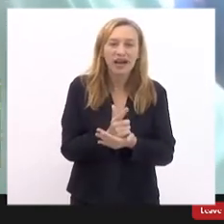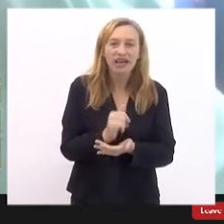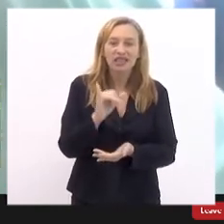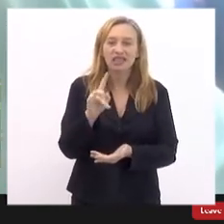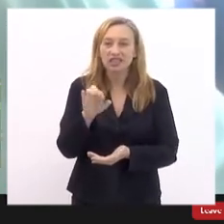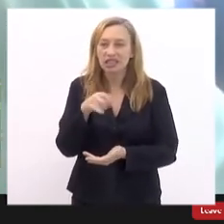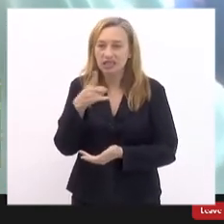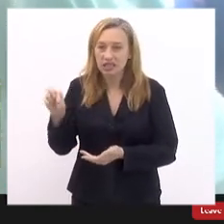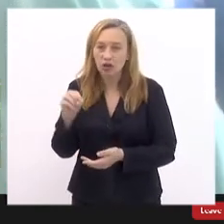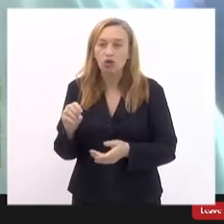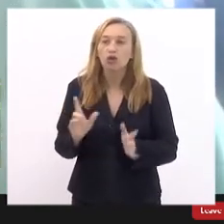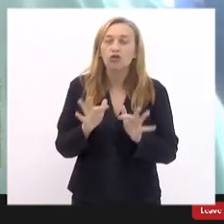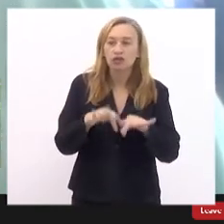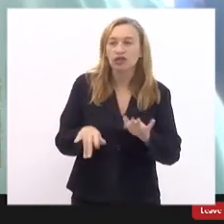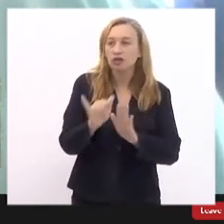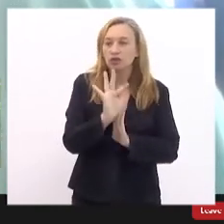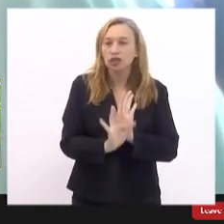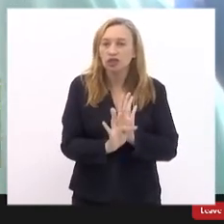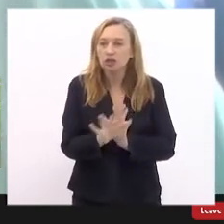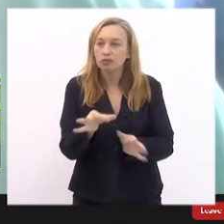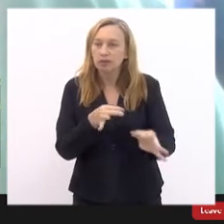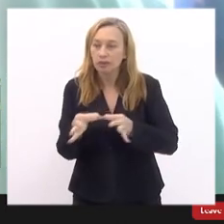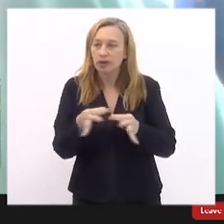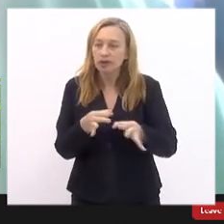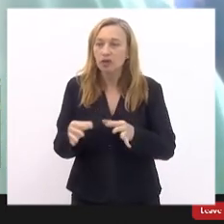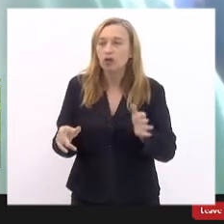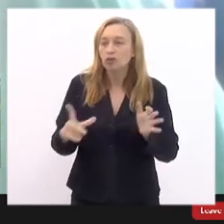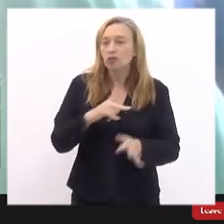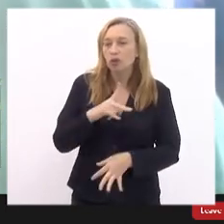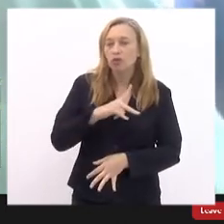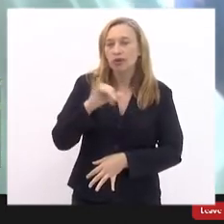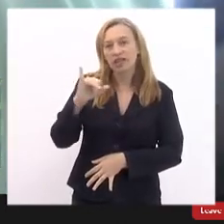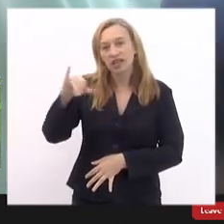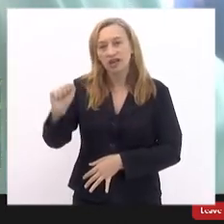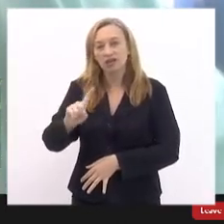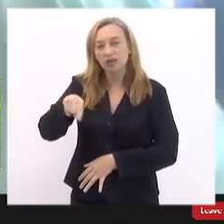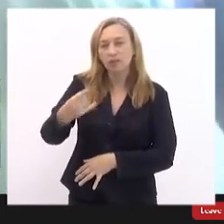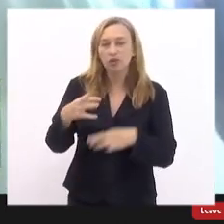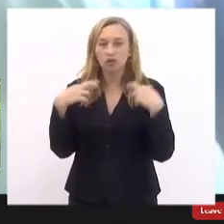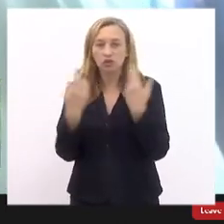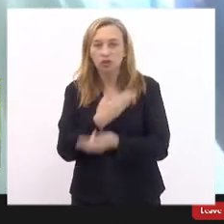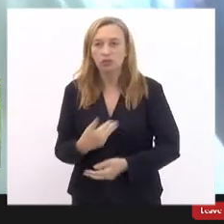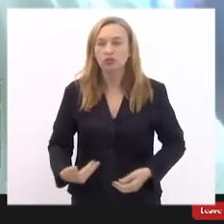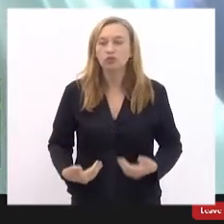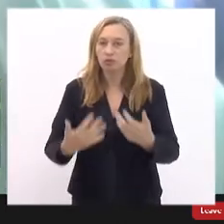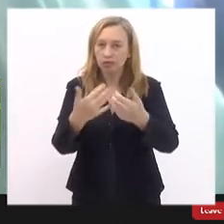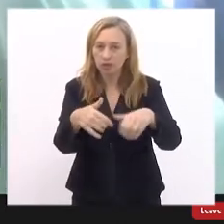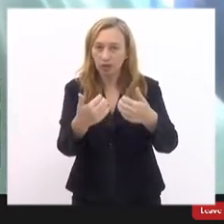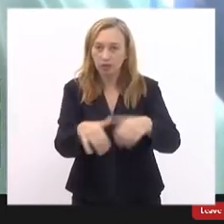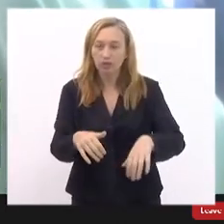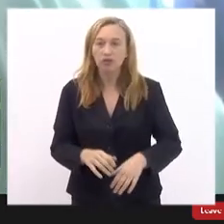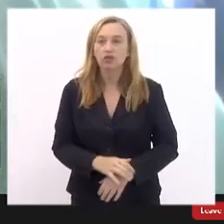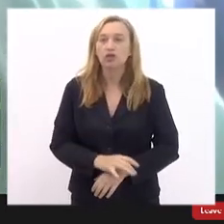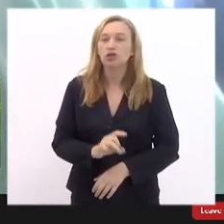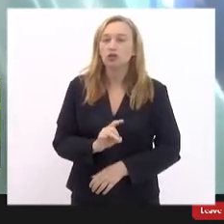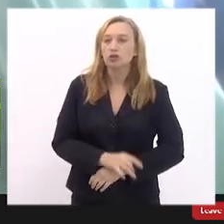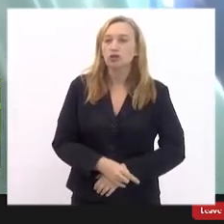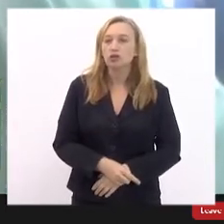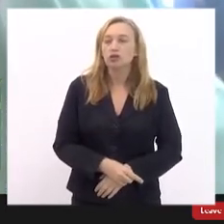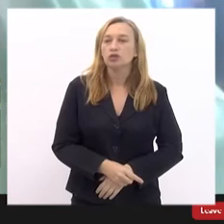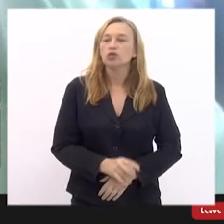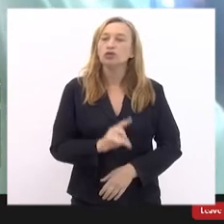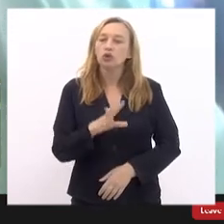e que o texto final foi elaborado pelo próprio INEA depois das audiências públicas em Petrópolis. Era apenas